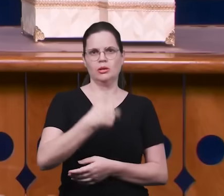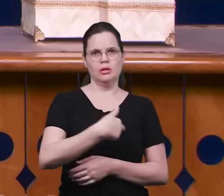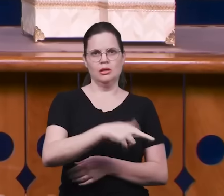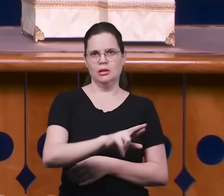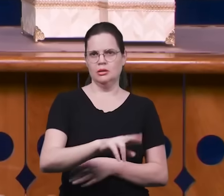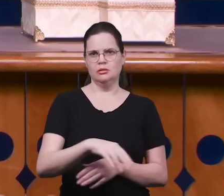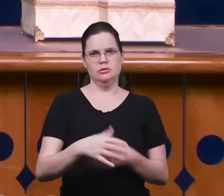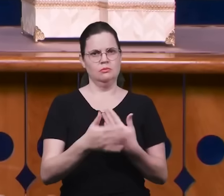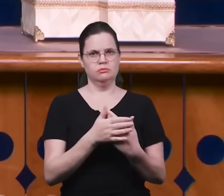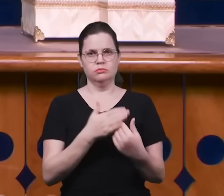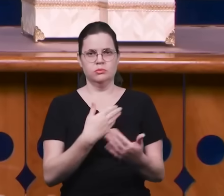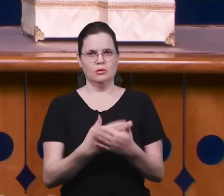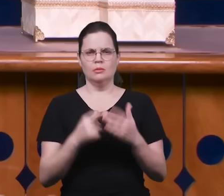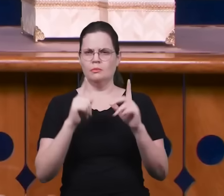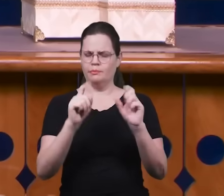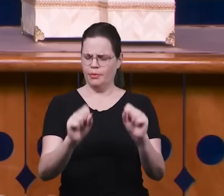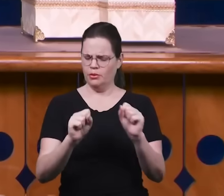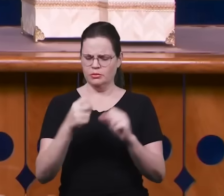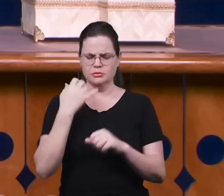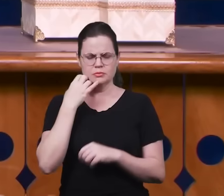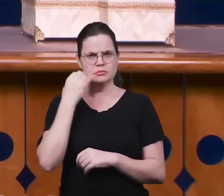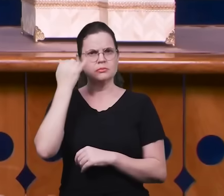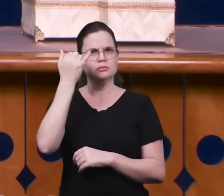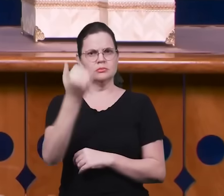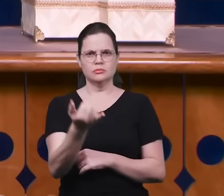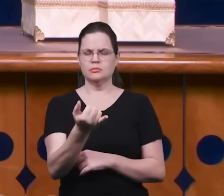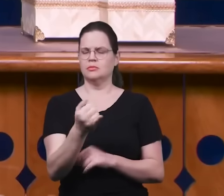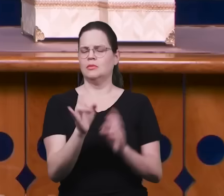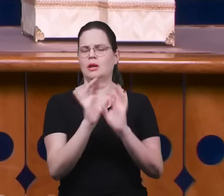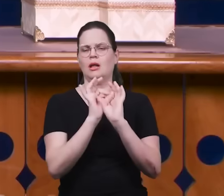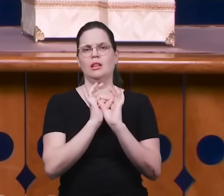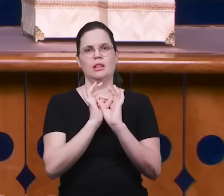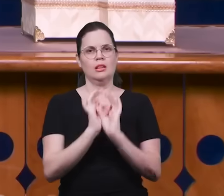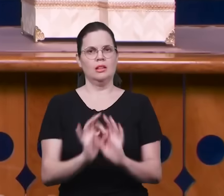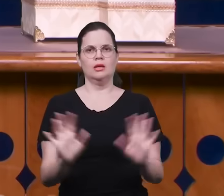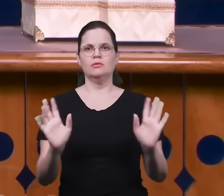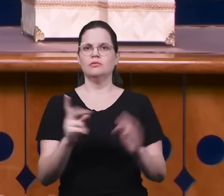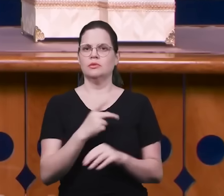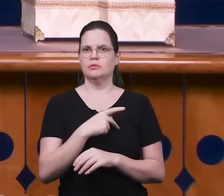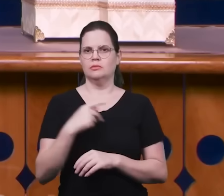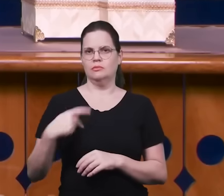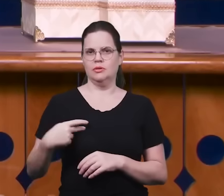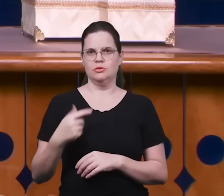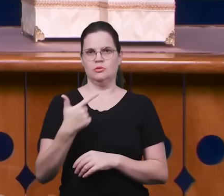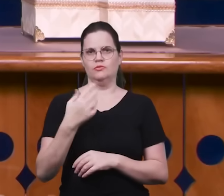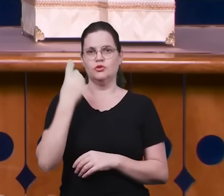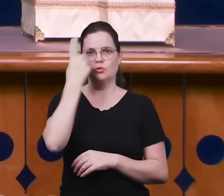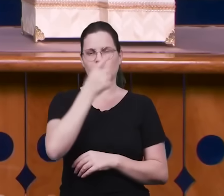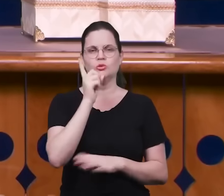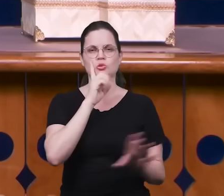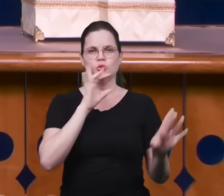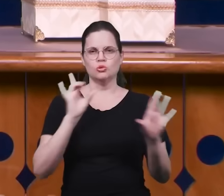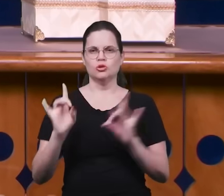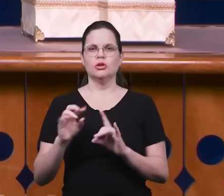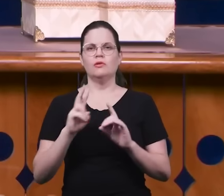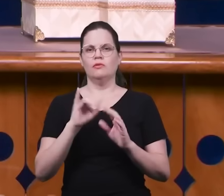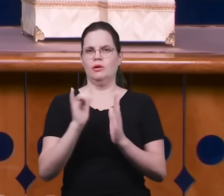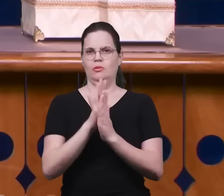até, você será atendido por um dos nossos pastores. Sendo assim,